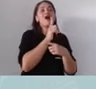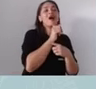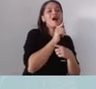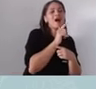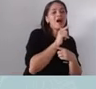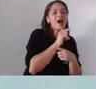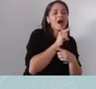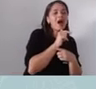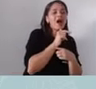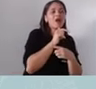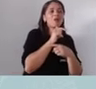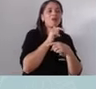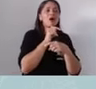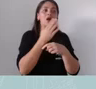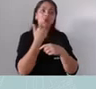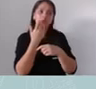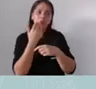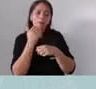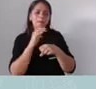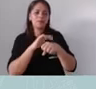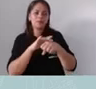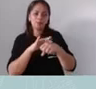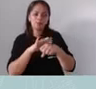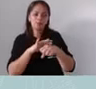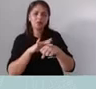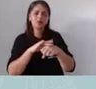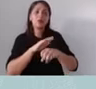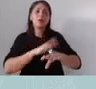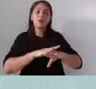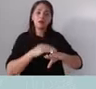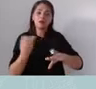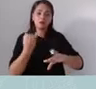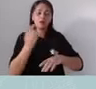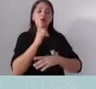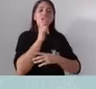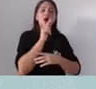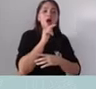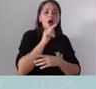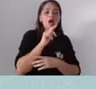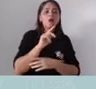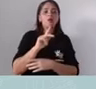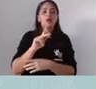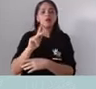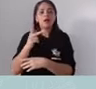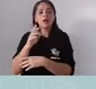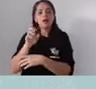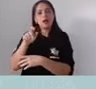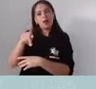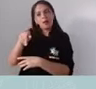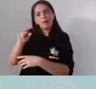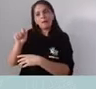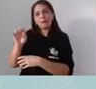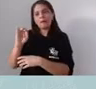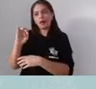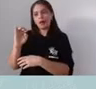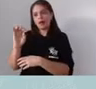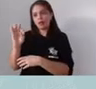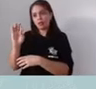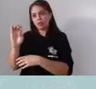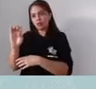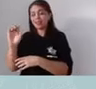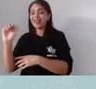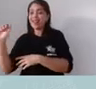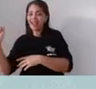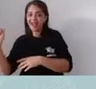alimentos contaminados com esses vírus, principalmente água, no caso aí da hepatite A, tá? A gente tem as zoonoses. O que são zoonoses?